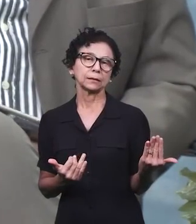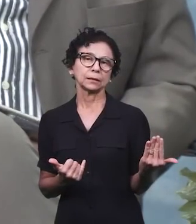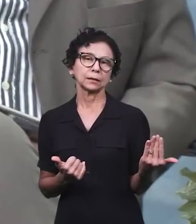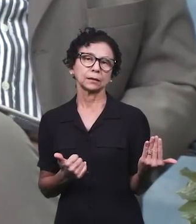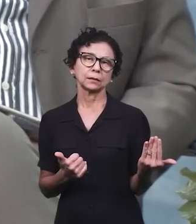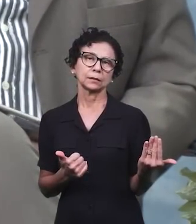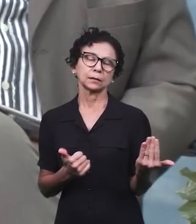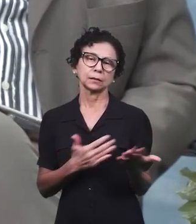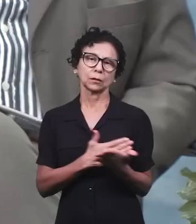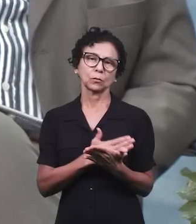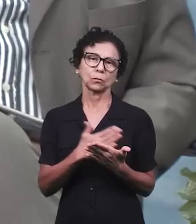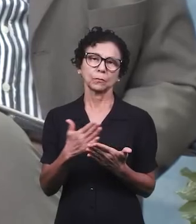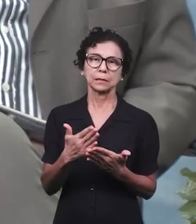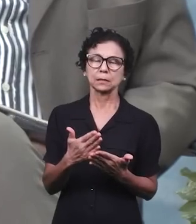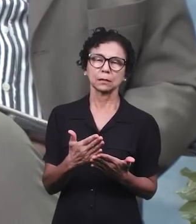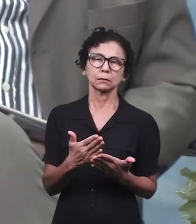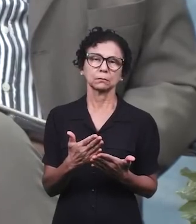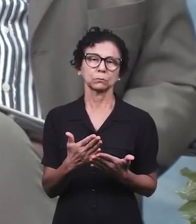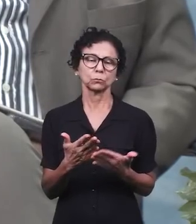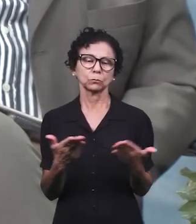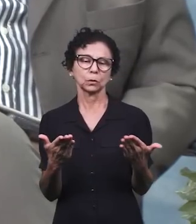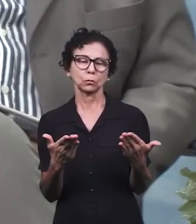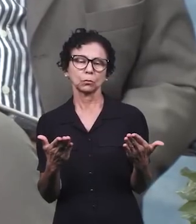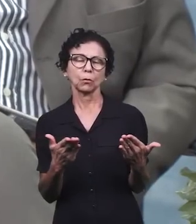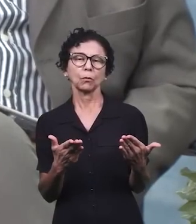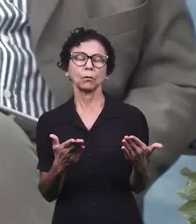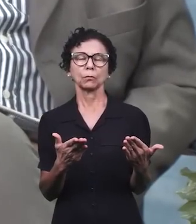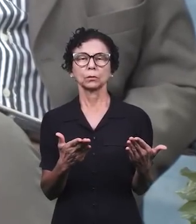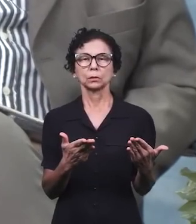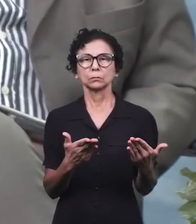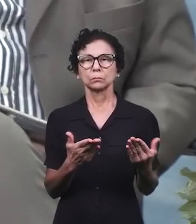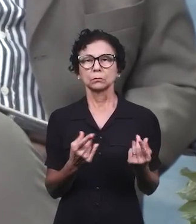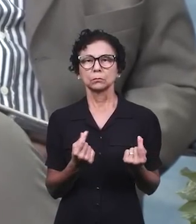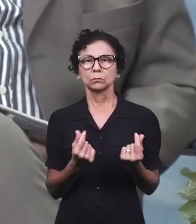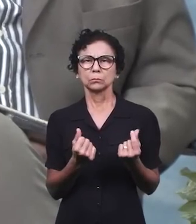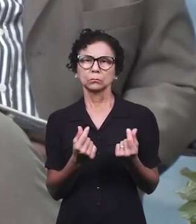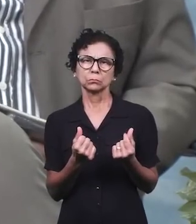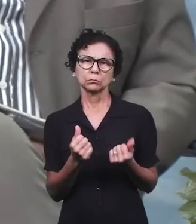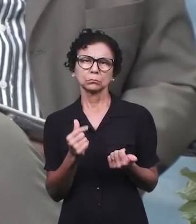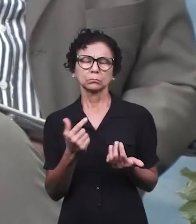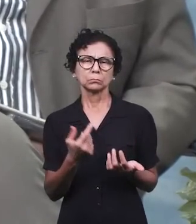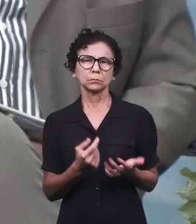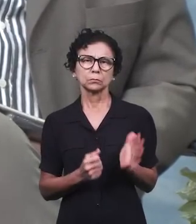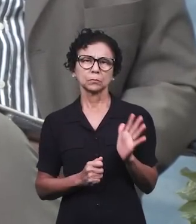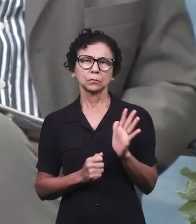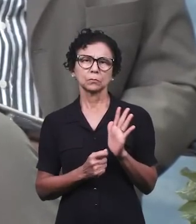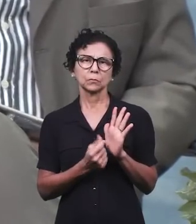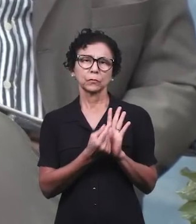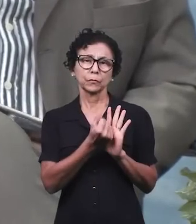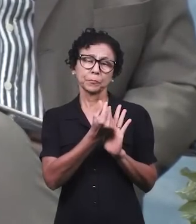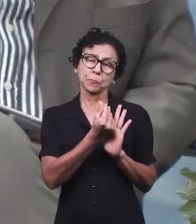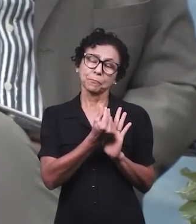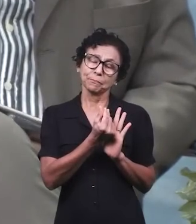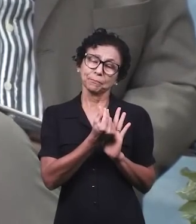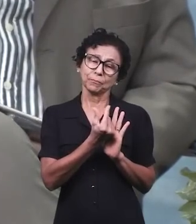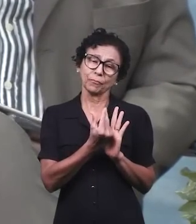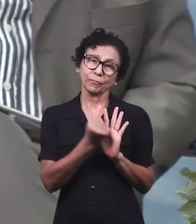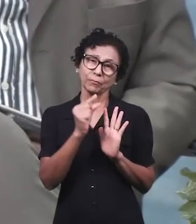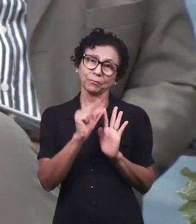estamos falando de um jovem que tem, por estar começando, tem muito pouco recurso, dentro dessa